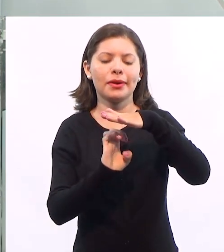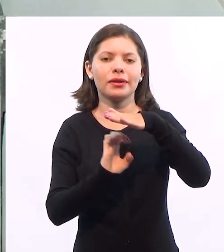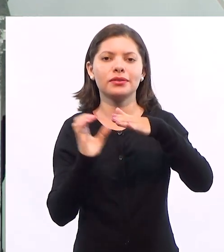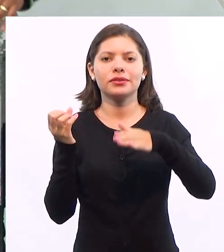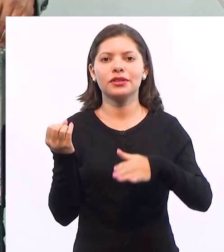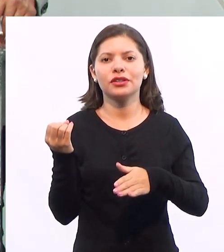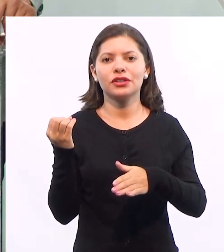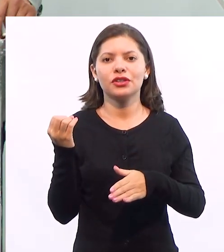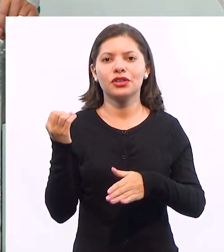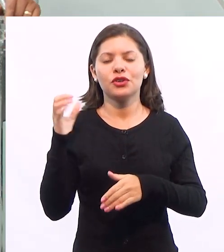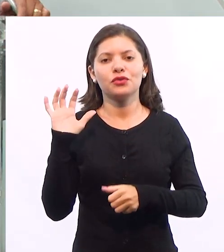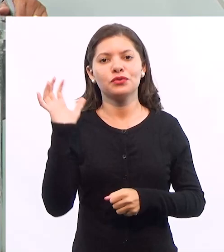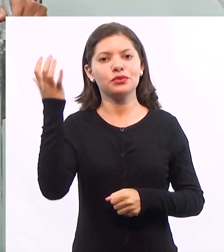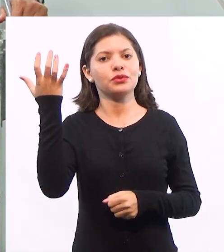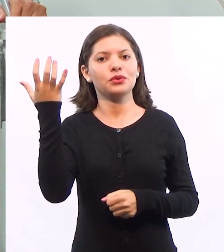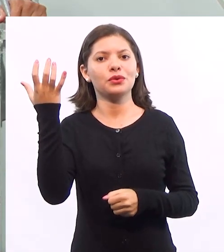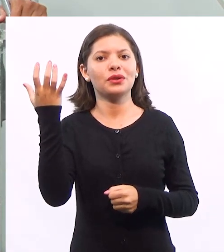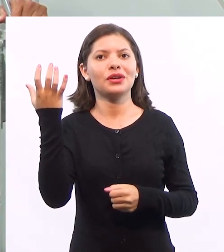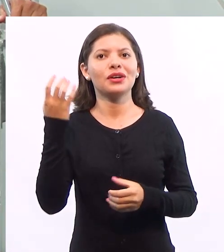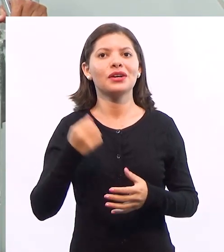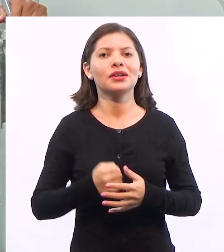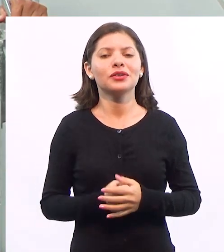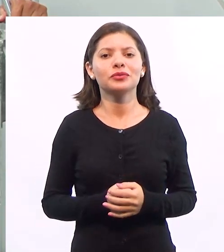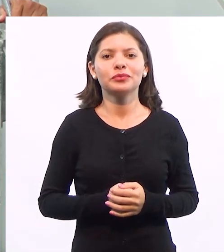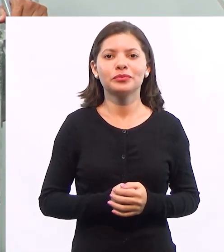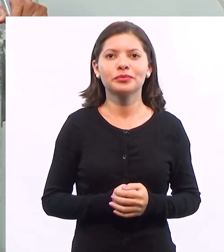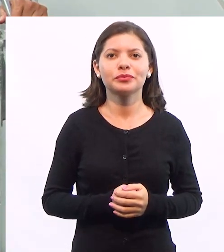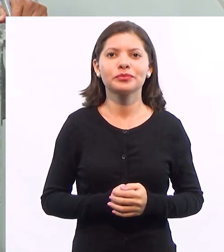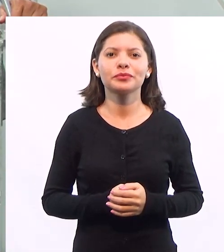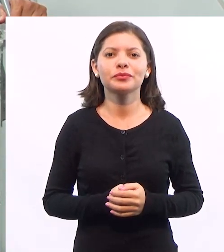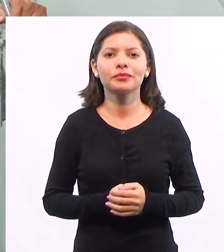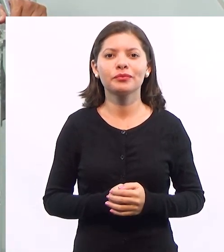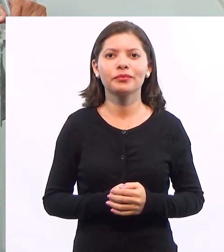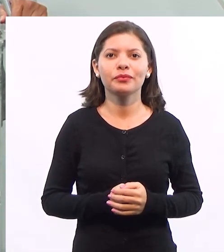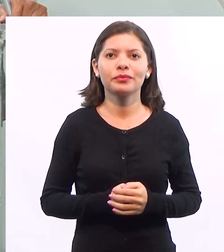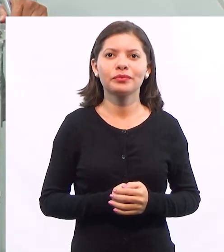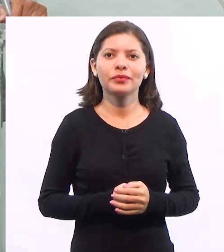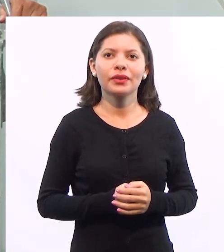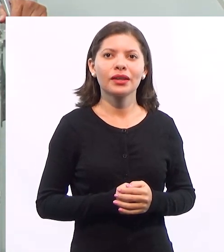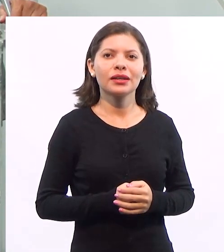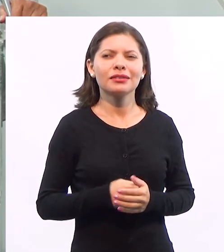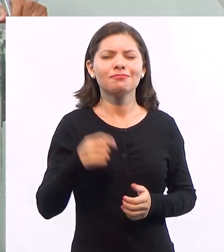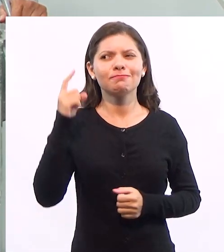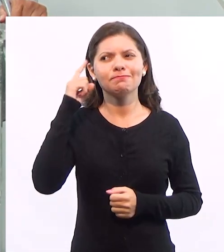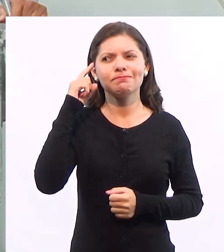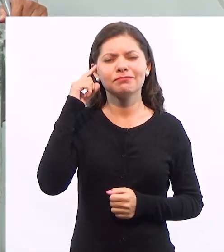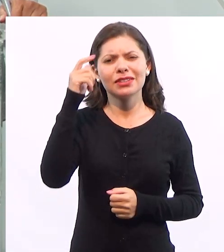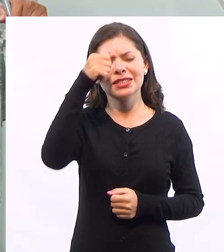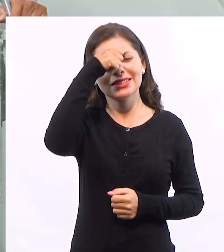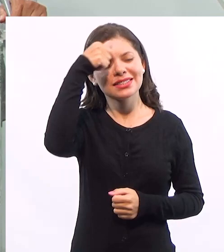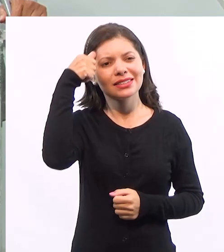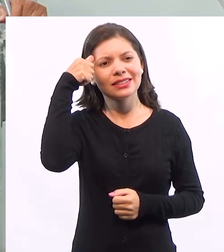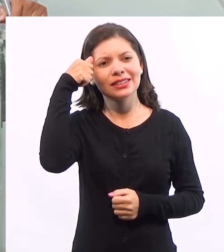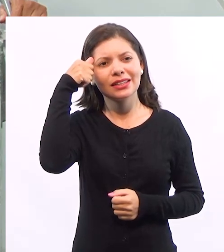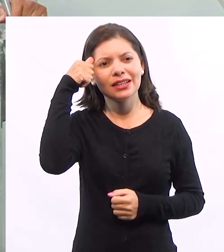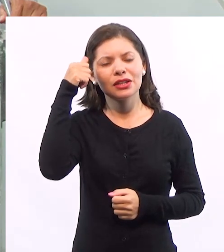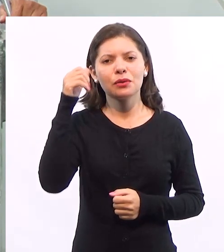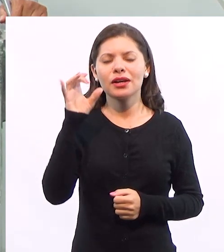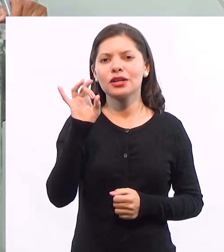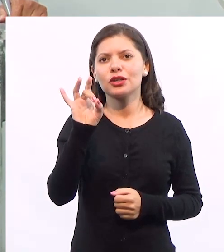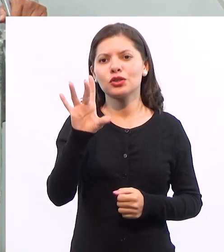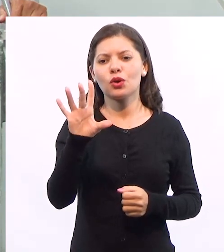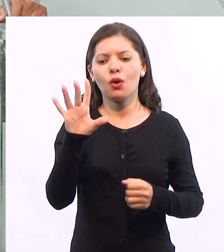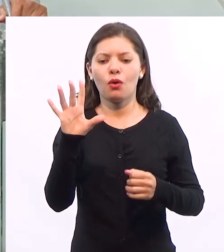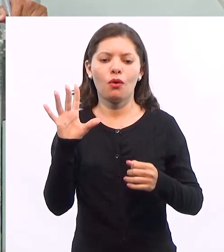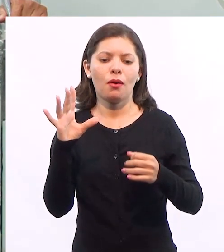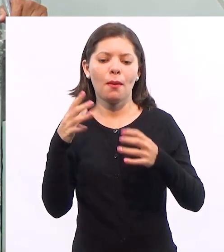uma como é que é o nome daquilo, meu Deus do céu? Falhou aqui a memória agora, mas não é só vista como uma máquina, tá?